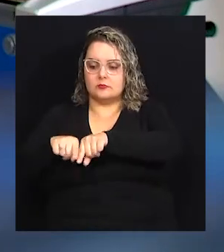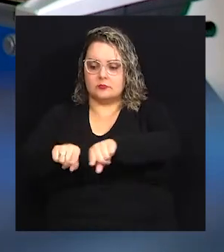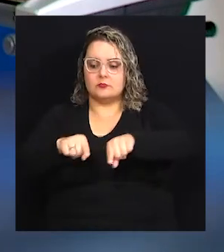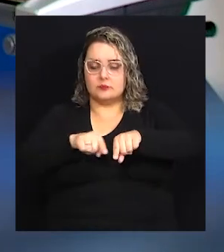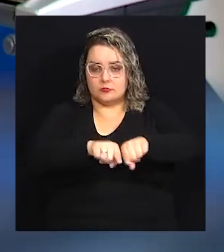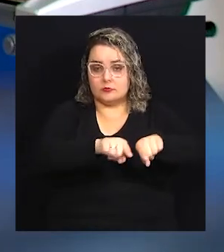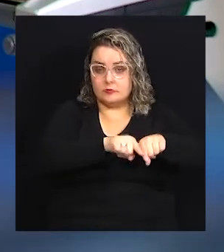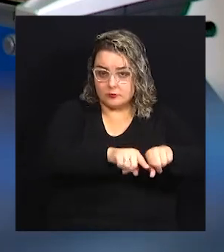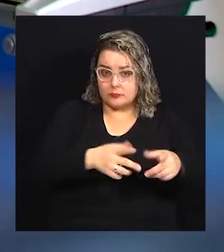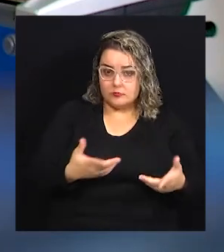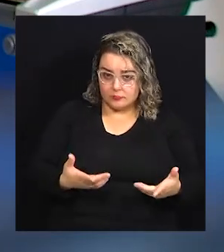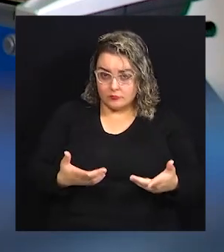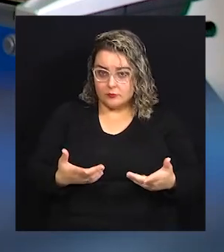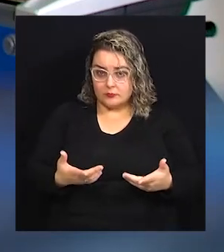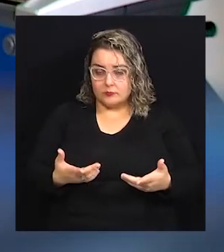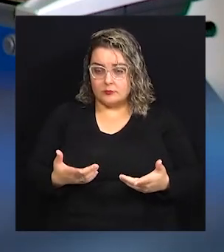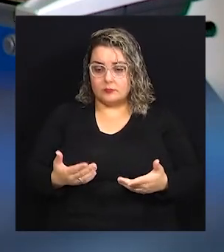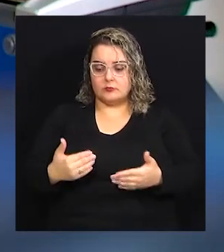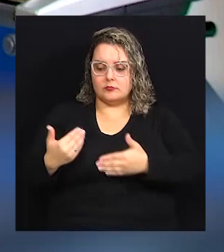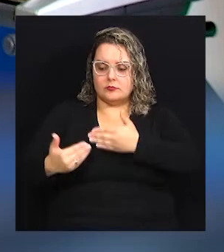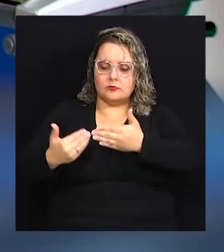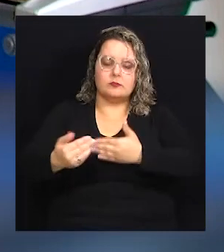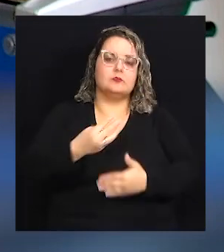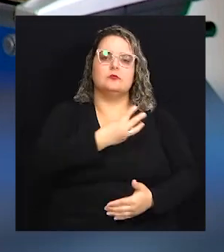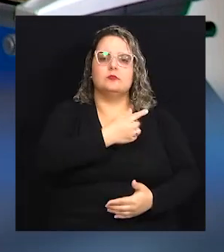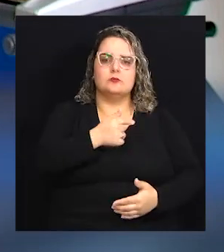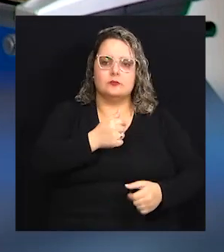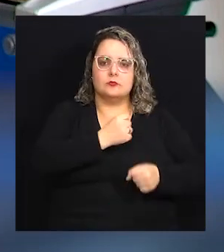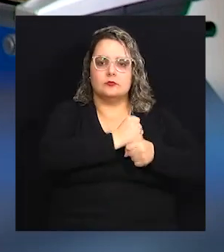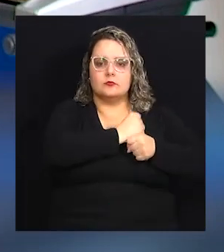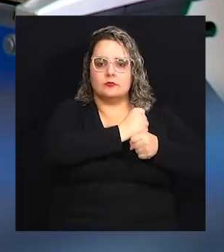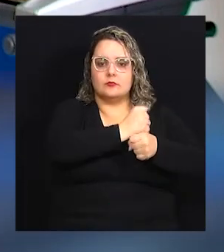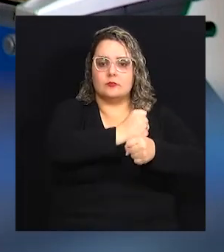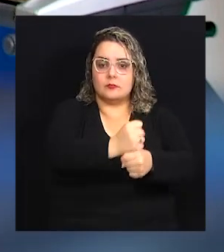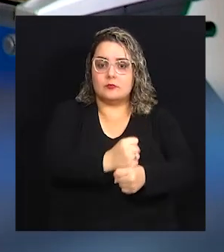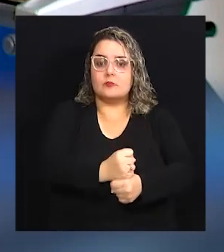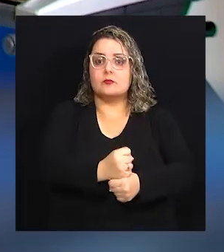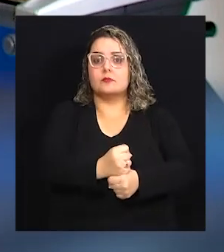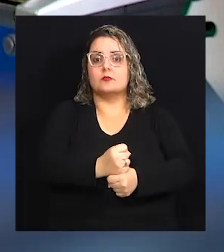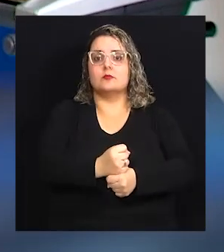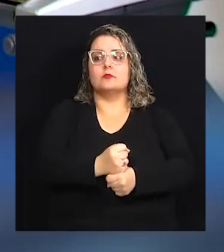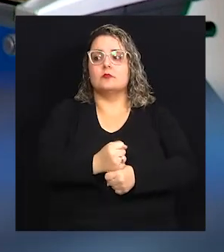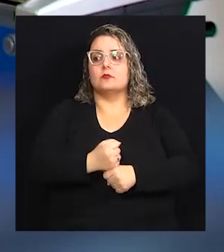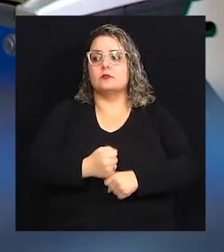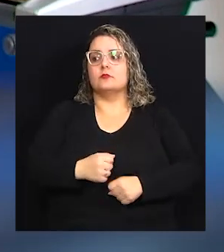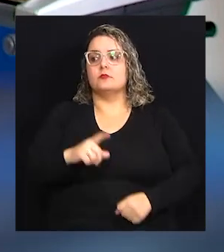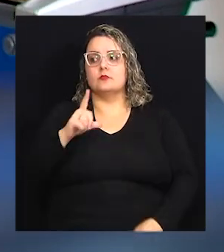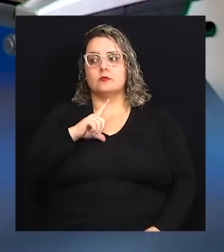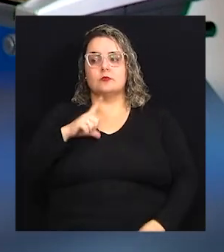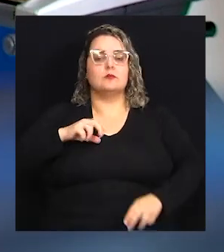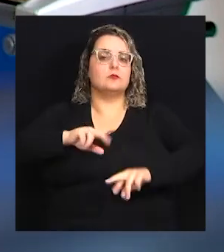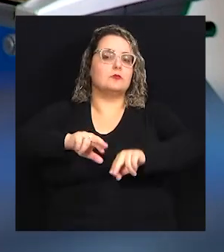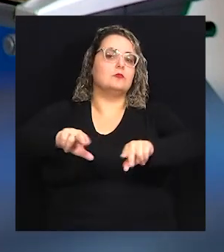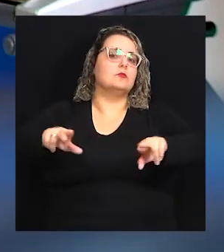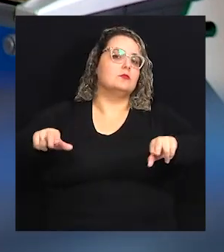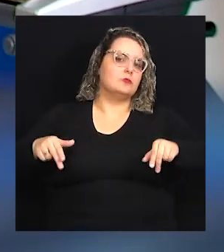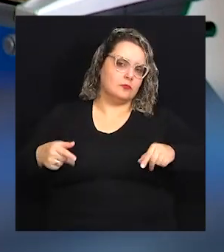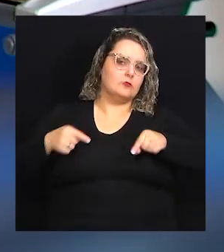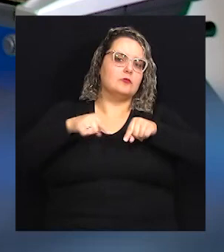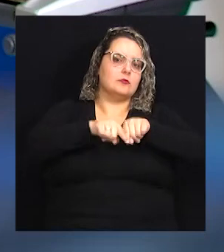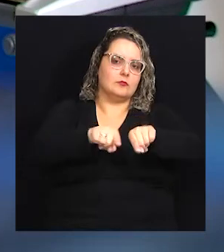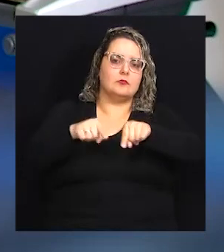outros parceiros também. Então, ao longo desses 37 anos, nós tivemos